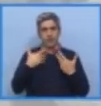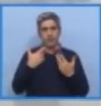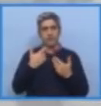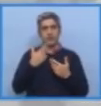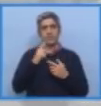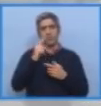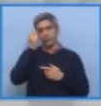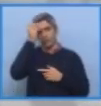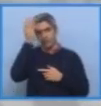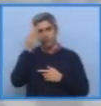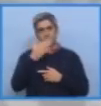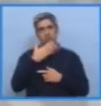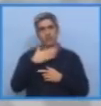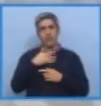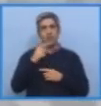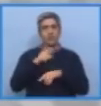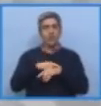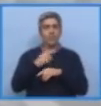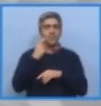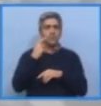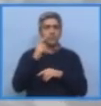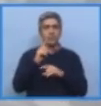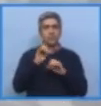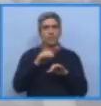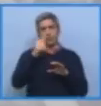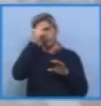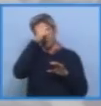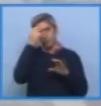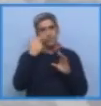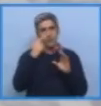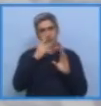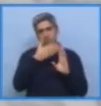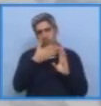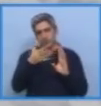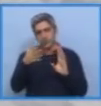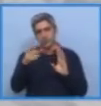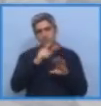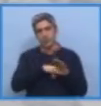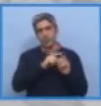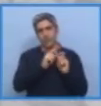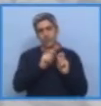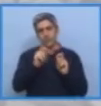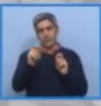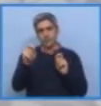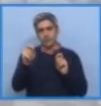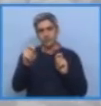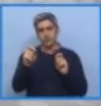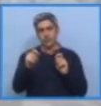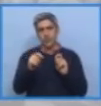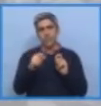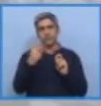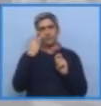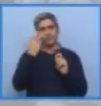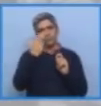faz esquecer que o tempo pascal não fica apenas no domingo de Páscoa, mas é prolongado ao longo do tempo pascal, mas depois em toda a